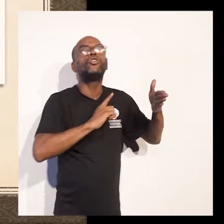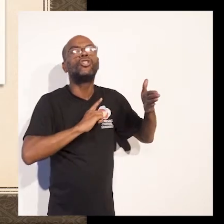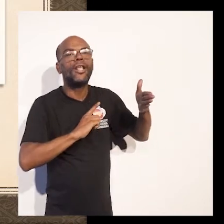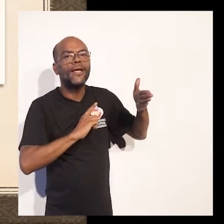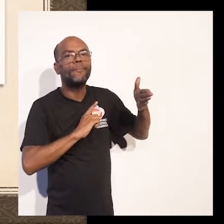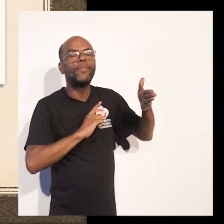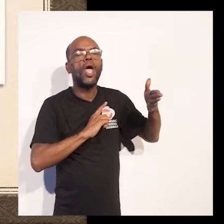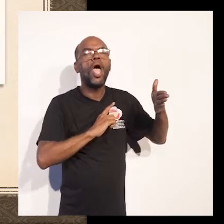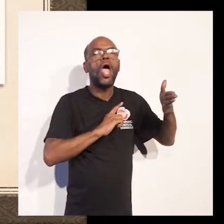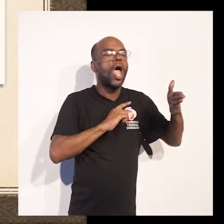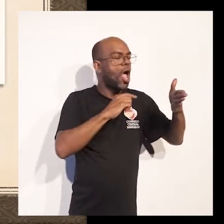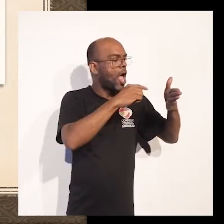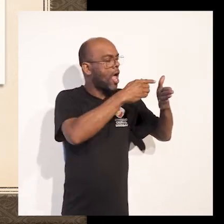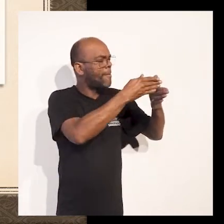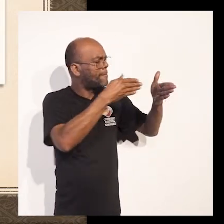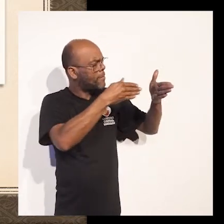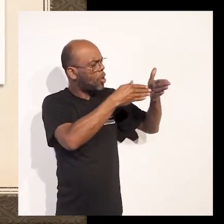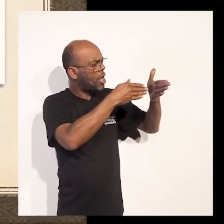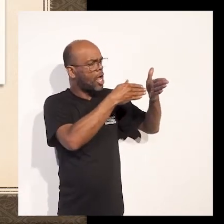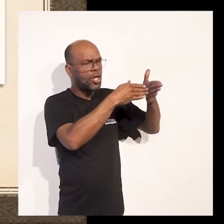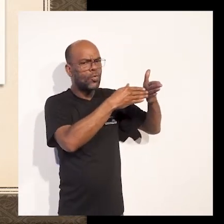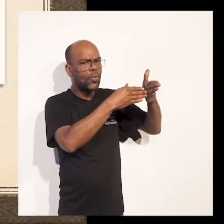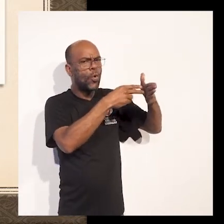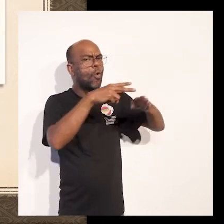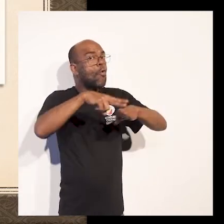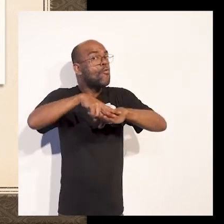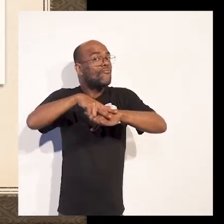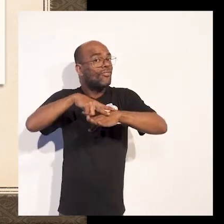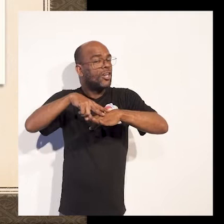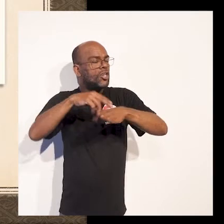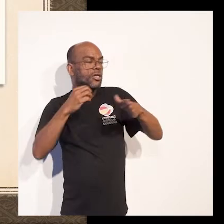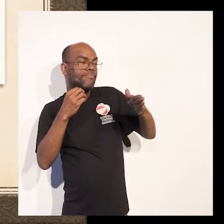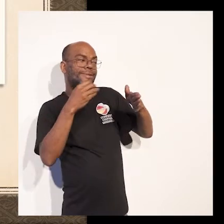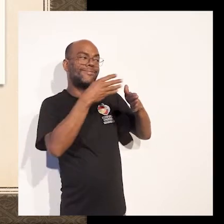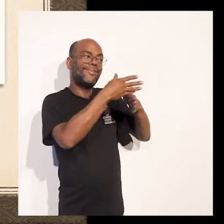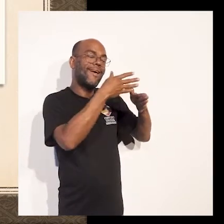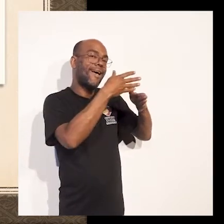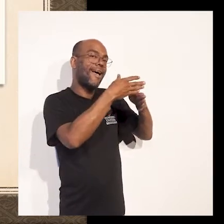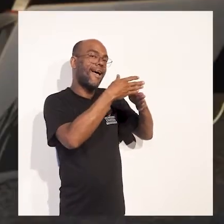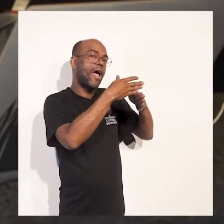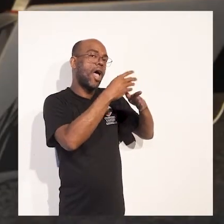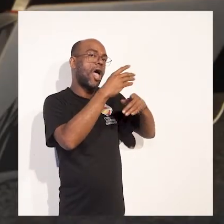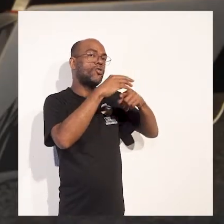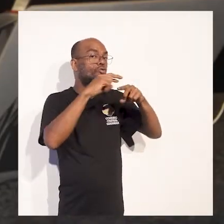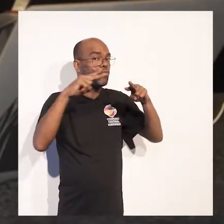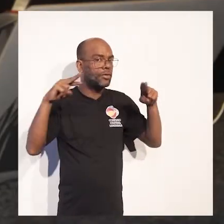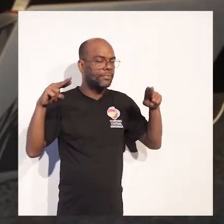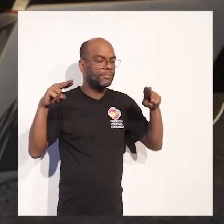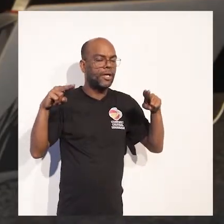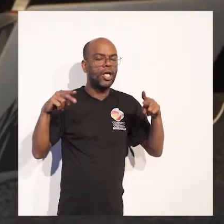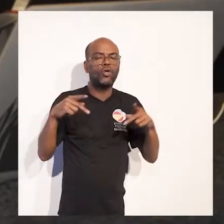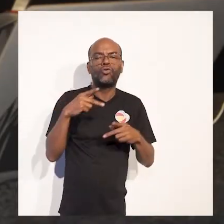magenta bloqueando as luzes verdes e deixando passar as outras. Volto a afirmar,